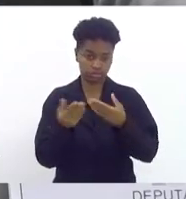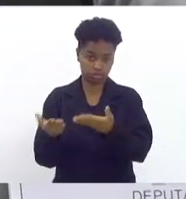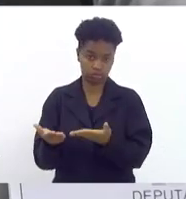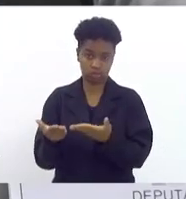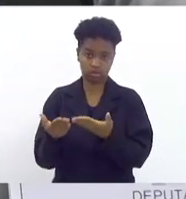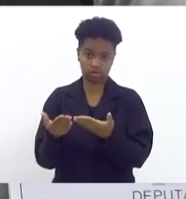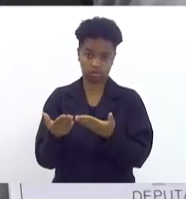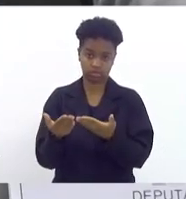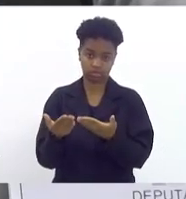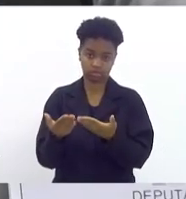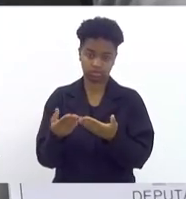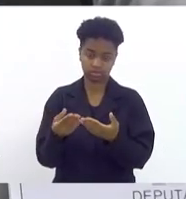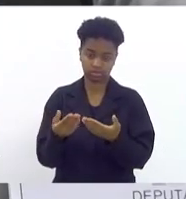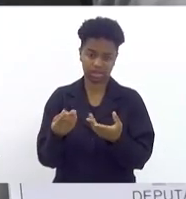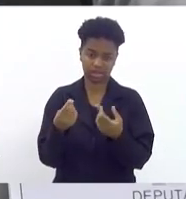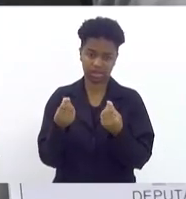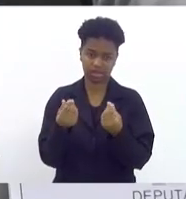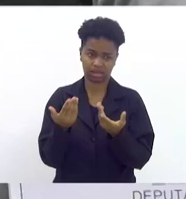da questão